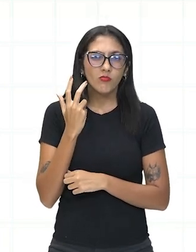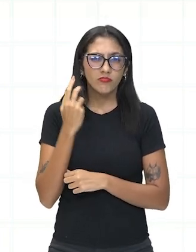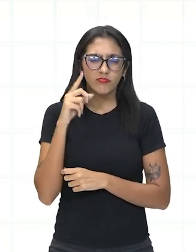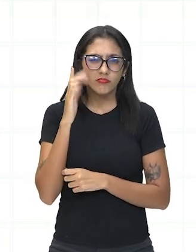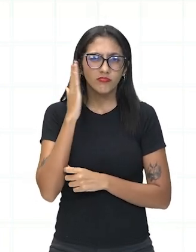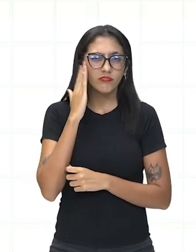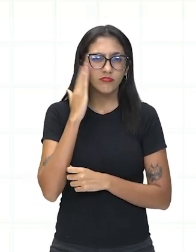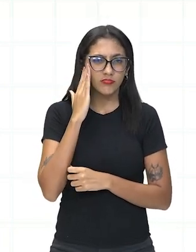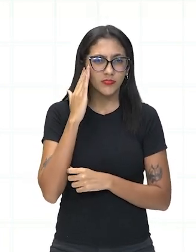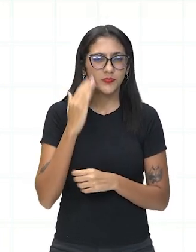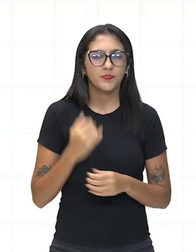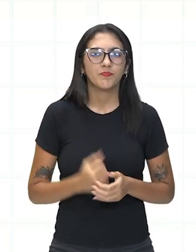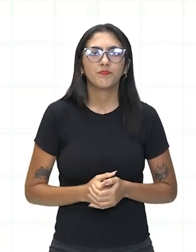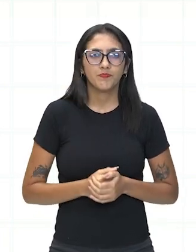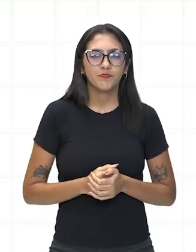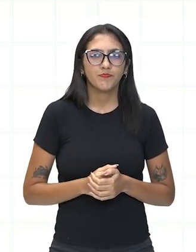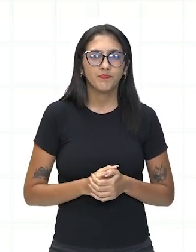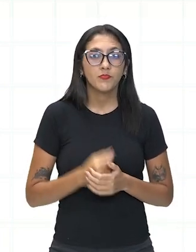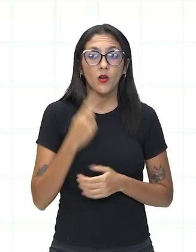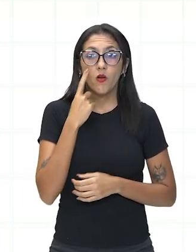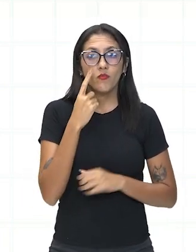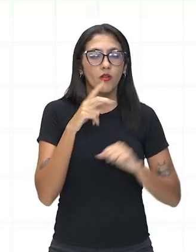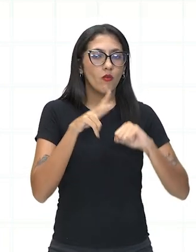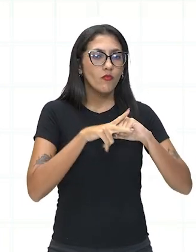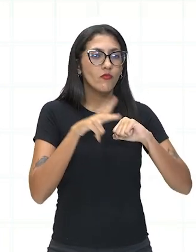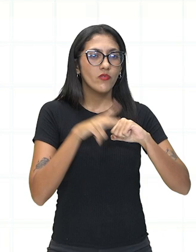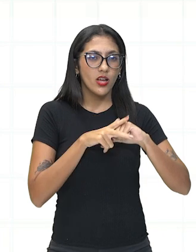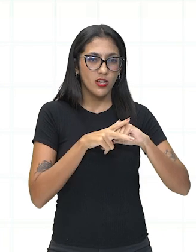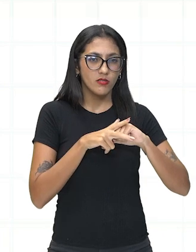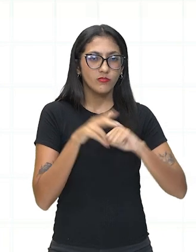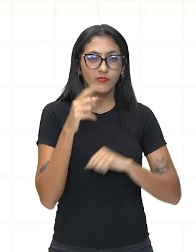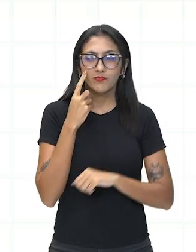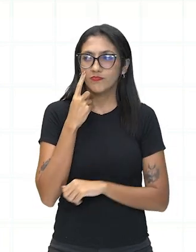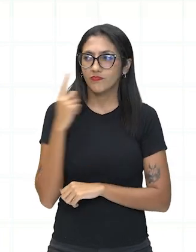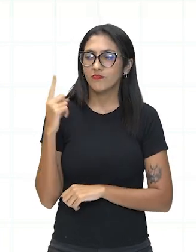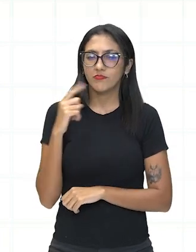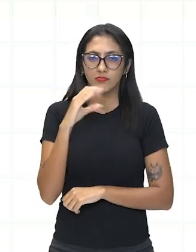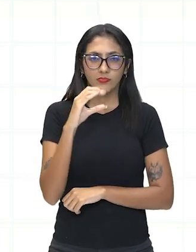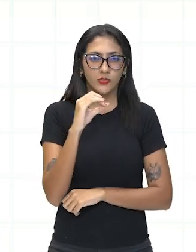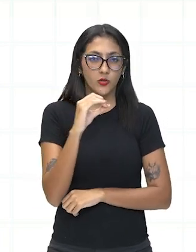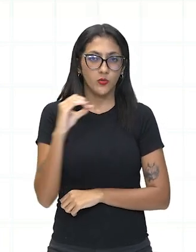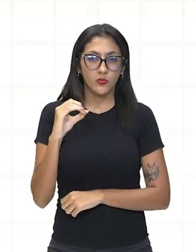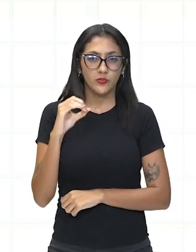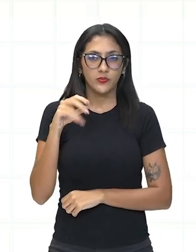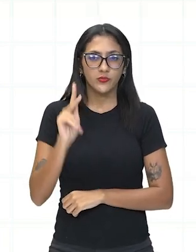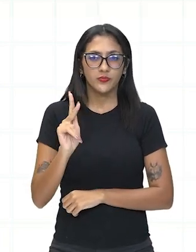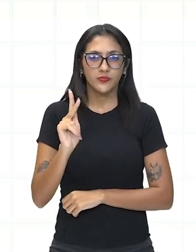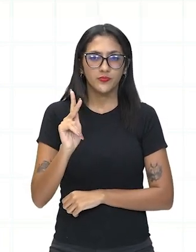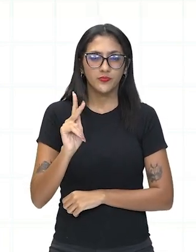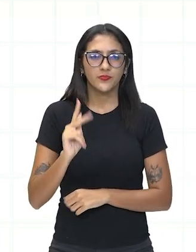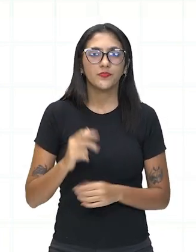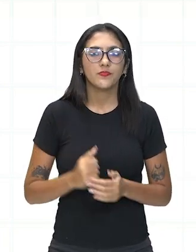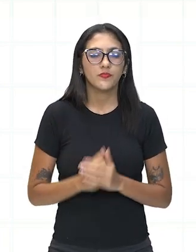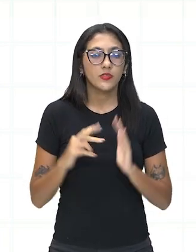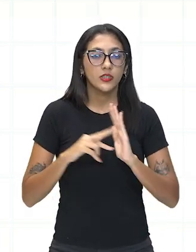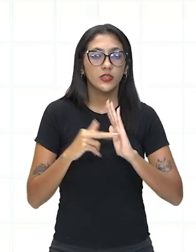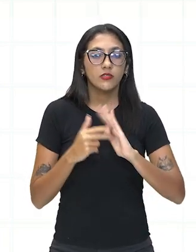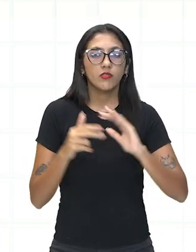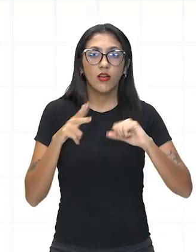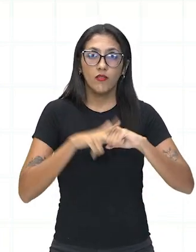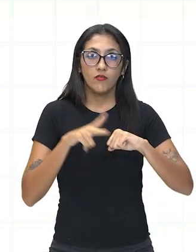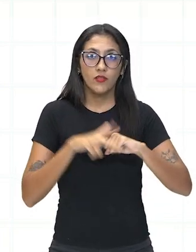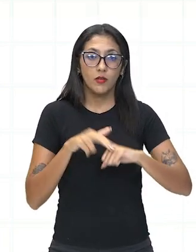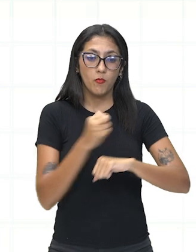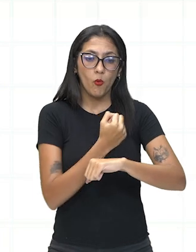o nosso verb, que a gente vai fazer algumas frases, não é com ele, é o verb cook. Cook, que é o verbo